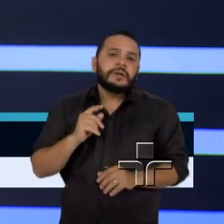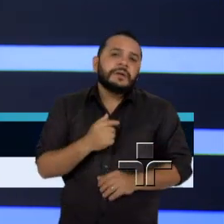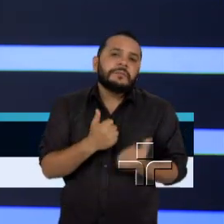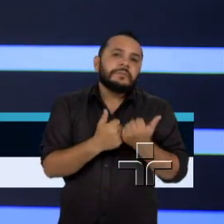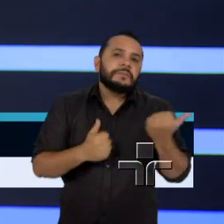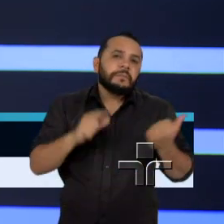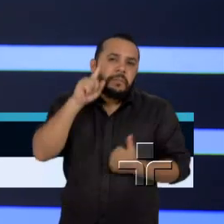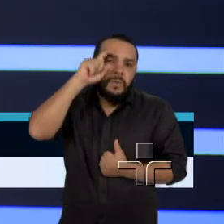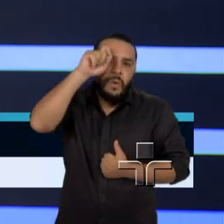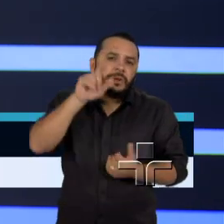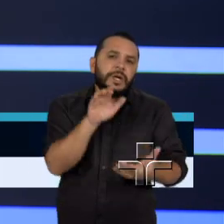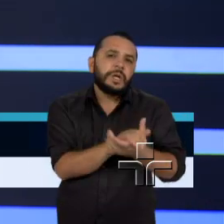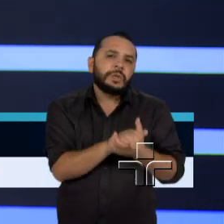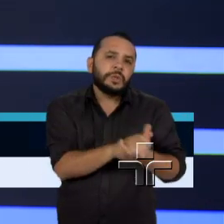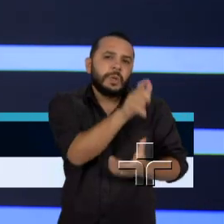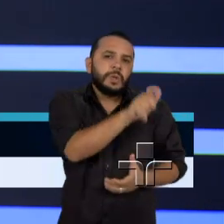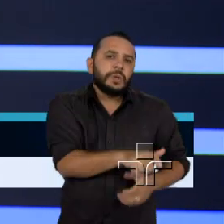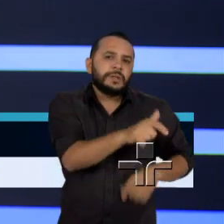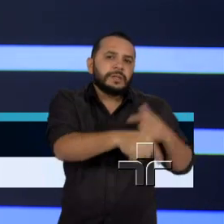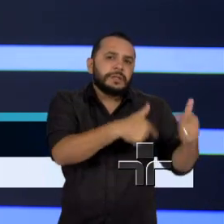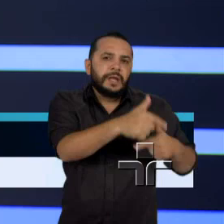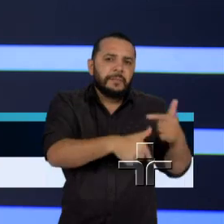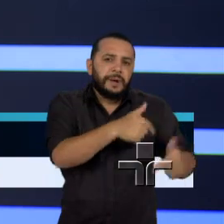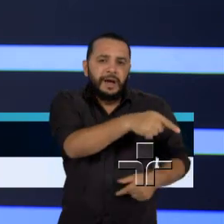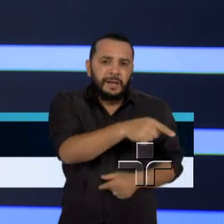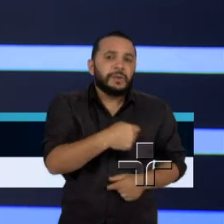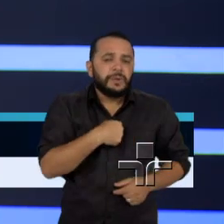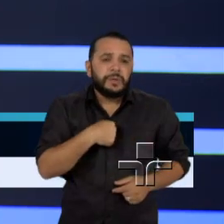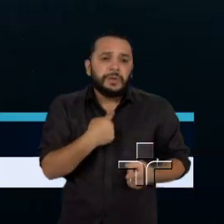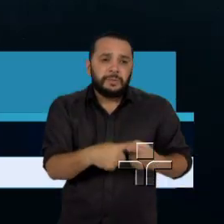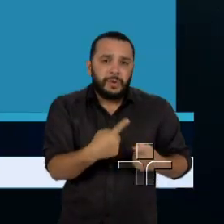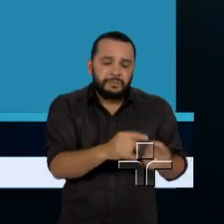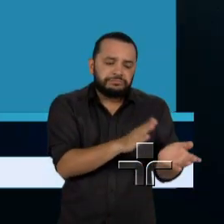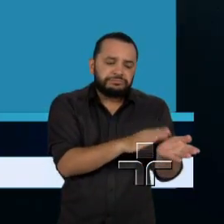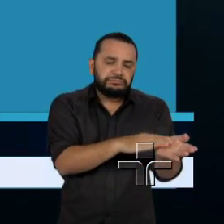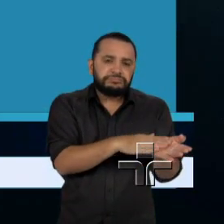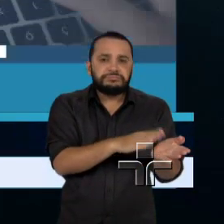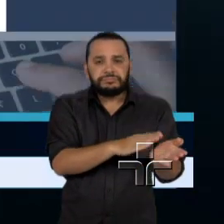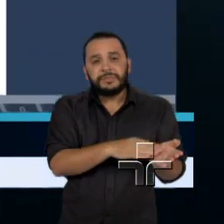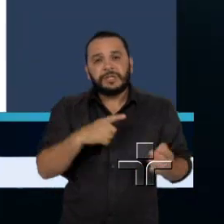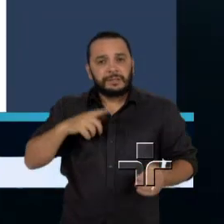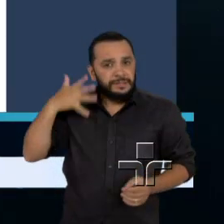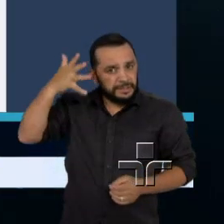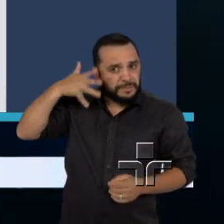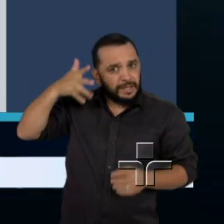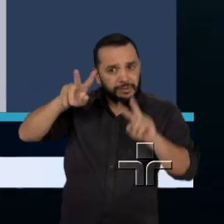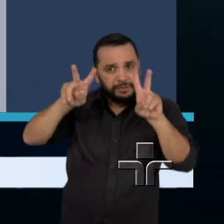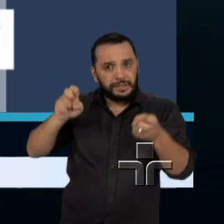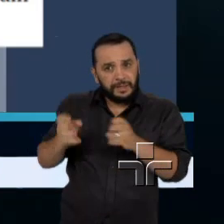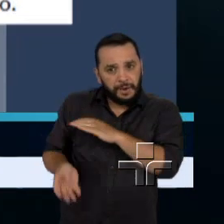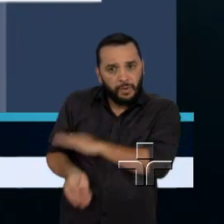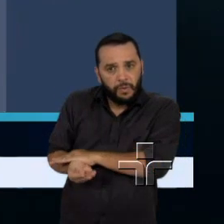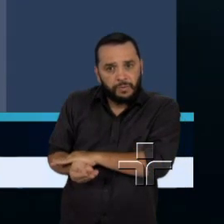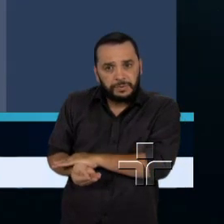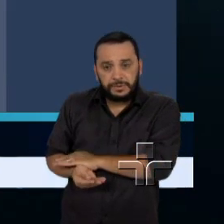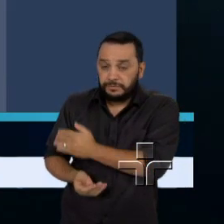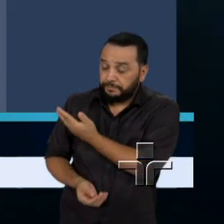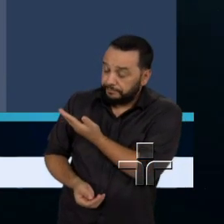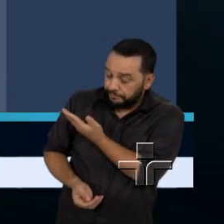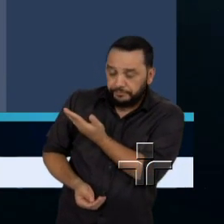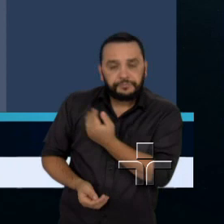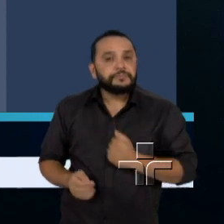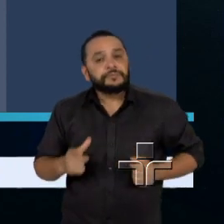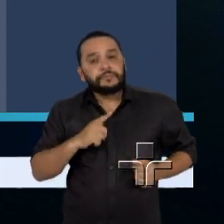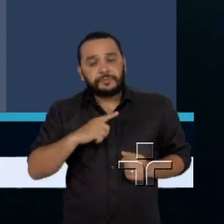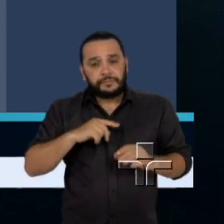elogiou o trabalho do chefe da instituição em seminário sobre corrupção. De acordo com o jornal O Globo, Moro